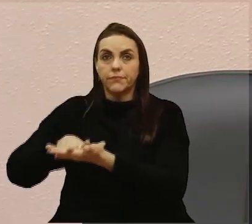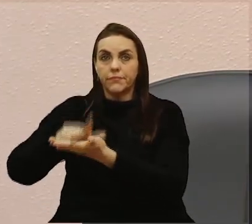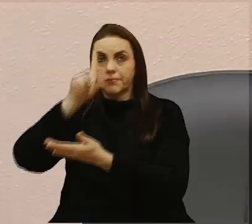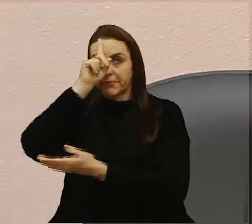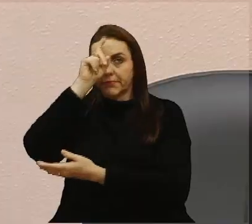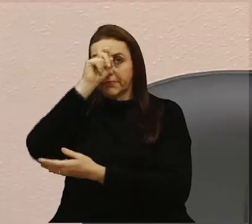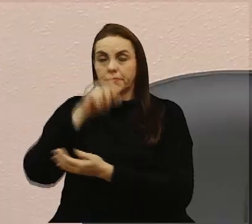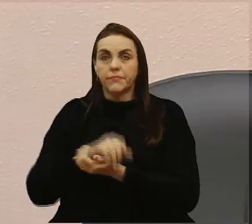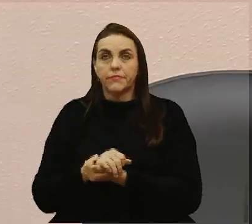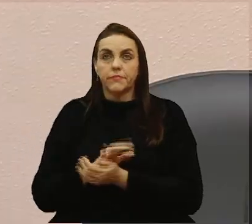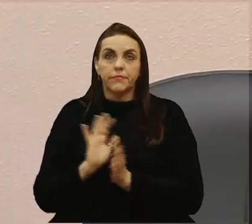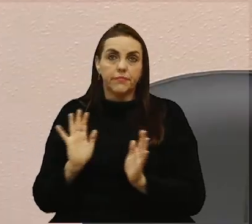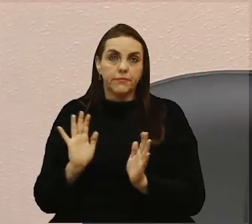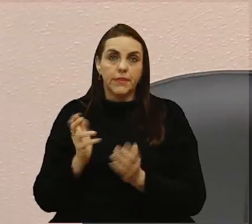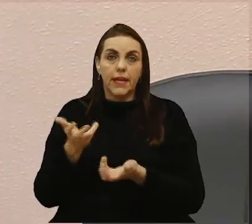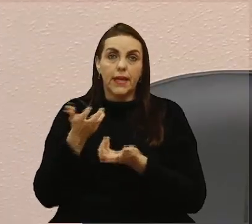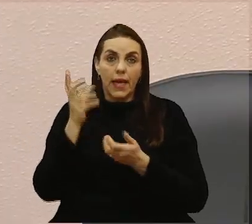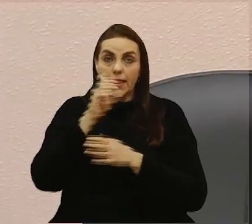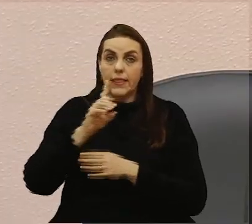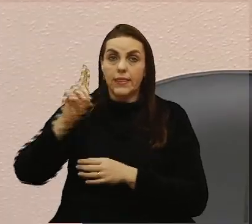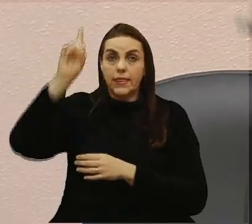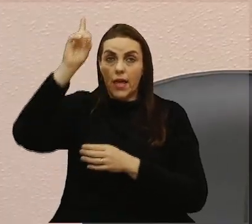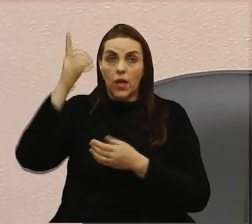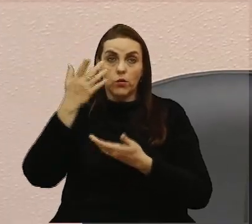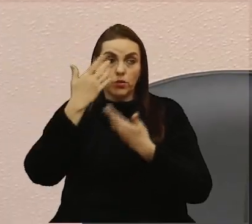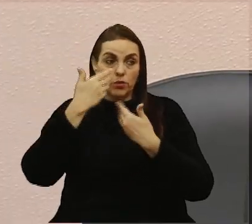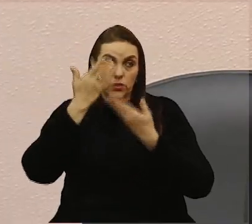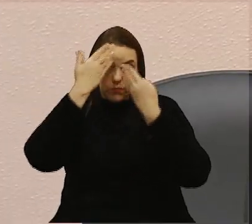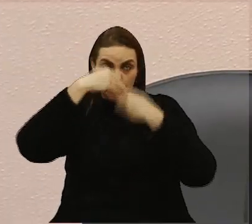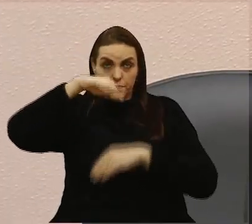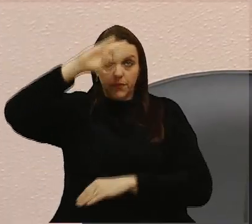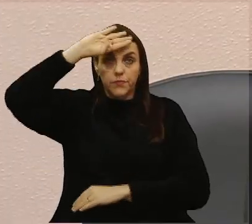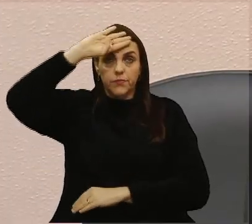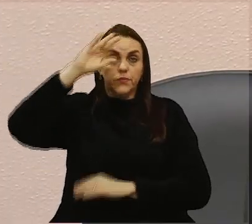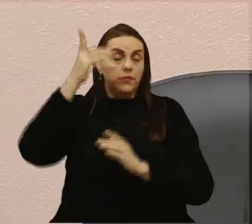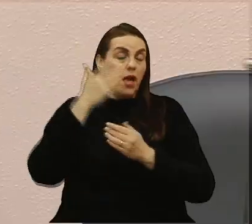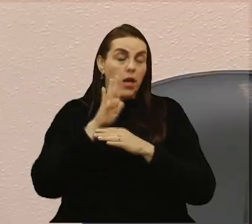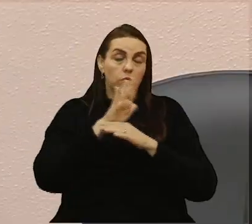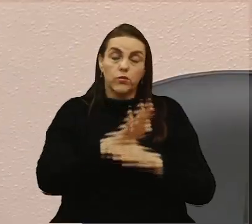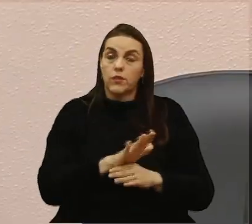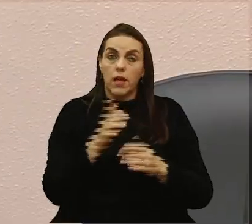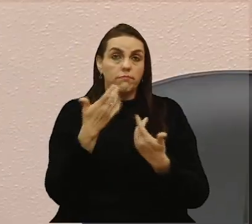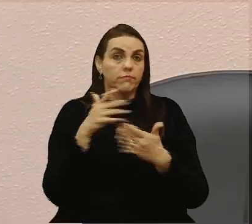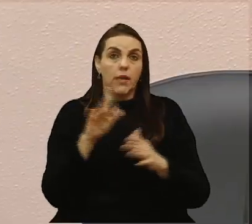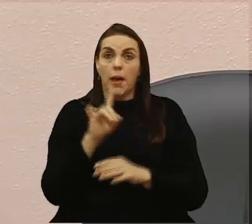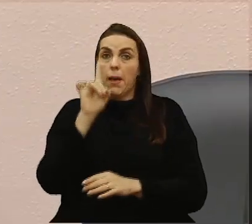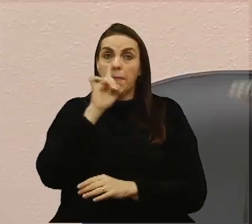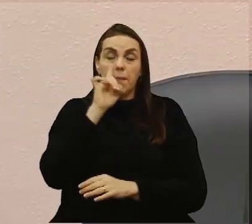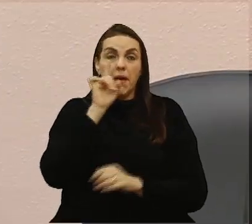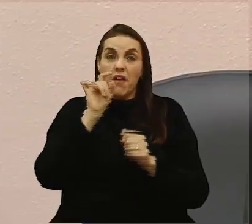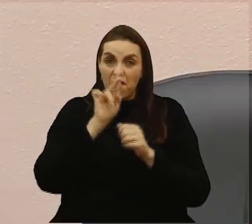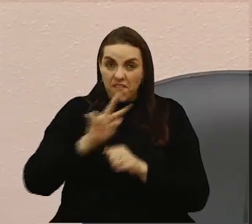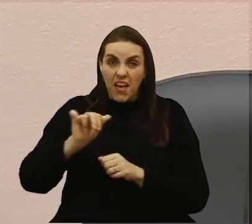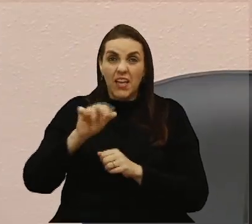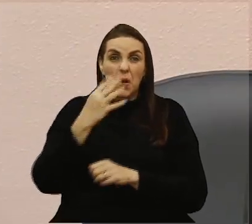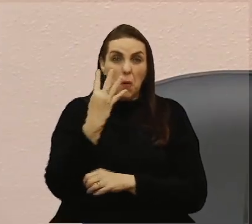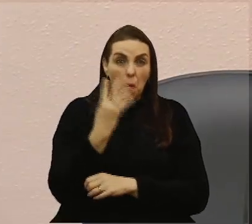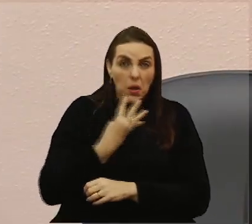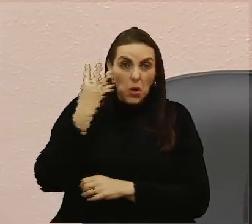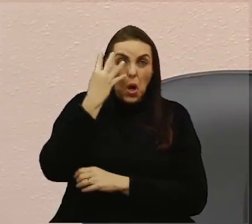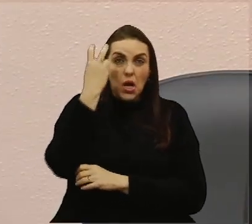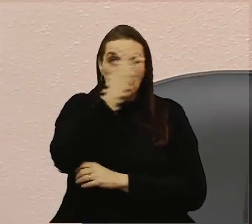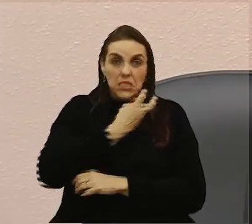Queira Deus, os orixás, que não seja isso. Mas pode ser, porque a mãe que vai ter que ficar com uma criança 4, 5 horas no